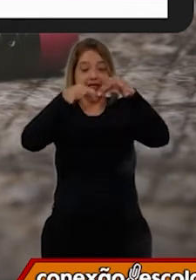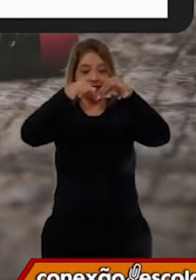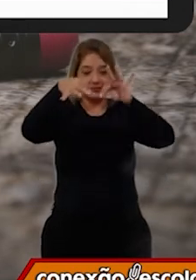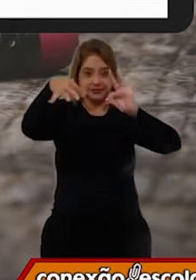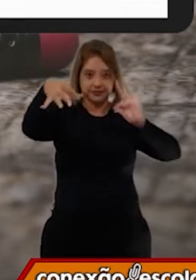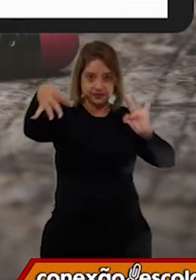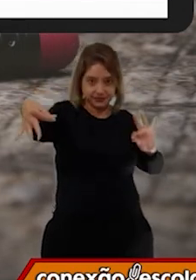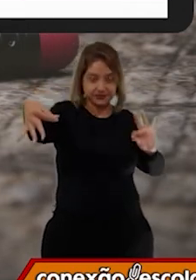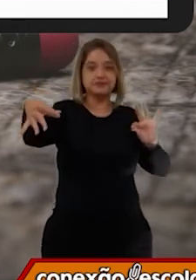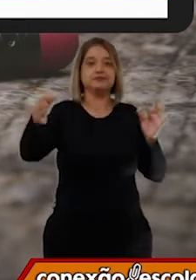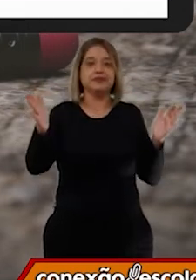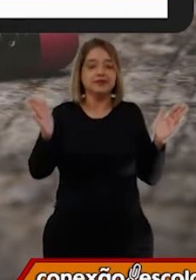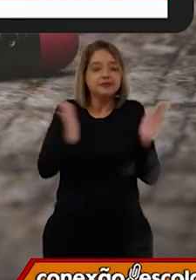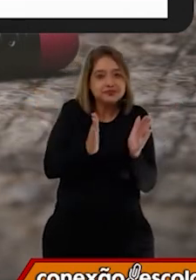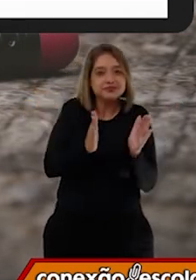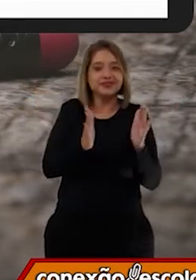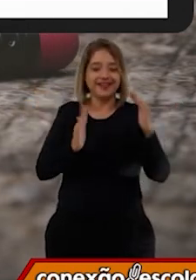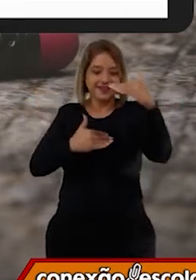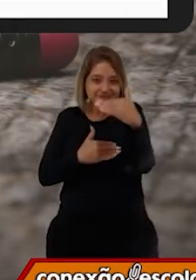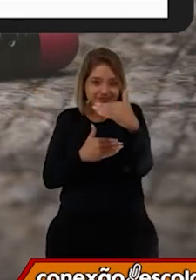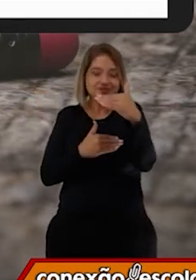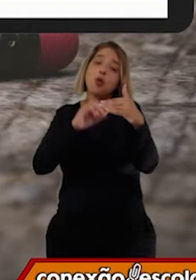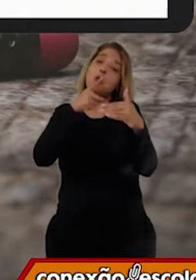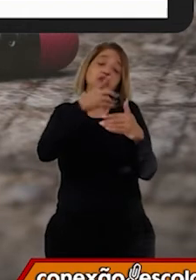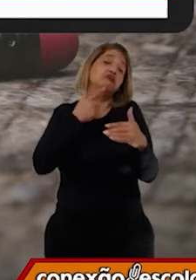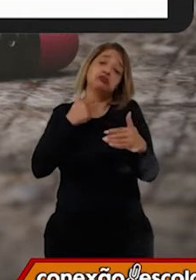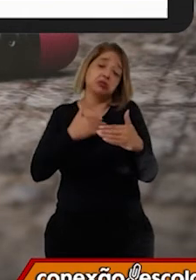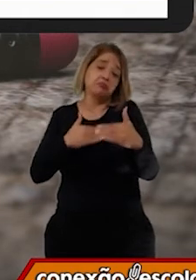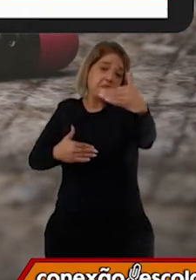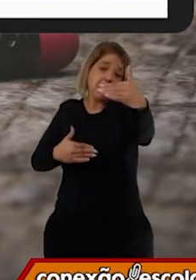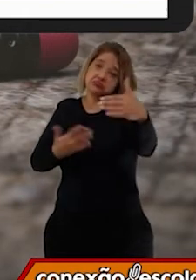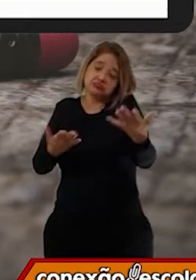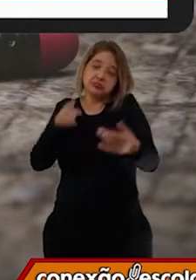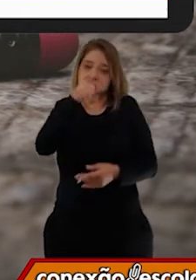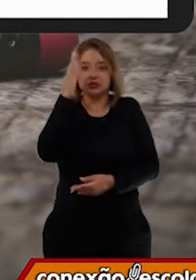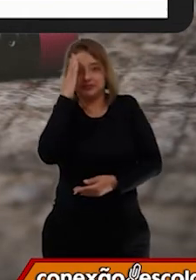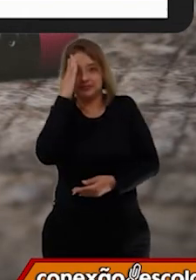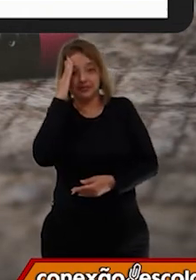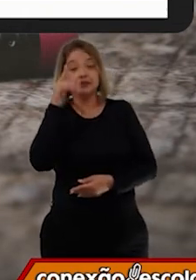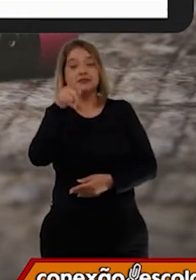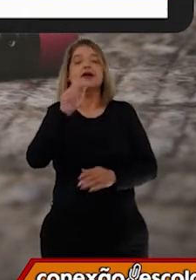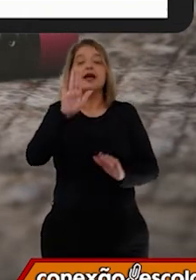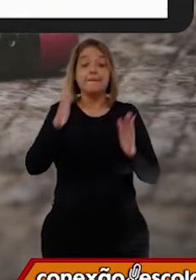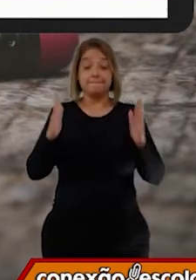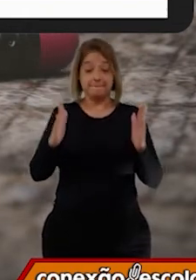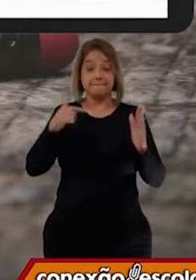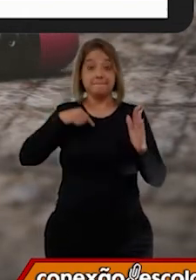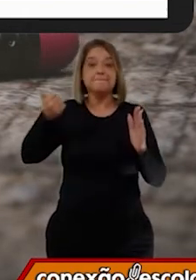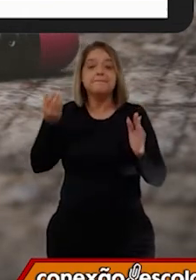meio para ficar um caderno menor ou pode fazer um caderno maior. E aí você vai escrever na primeira folha